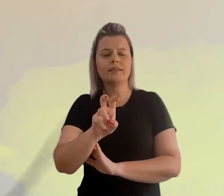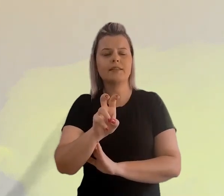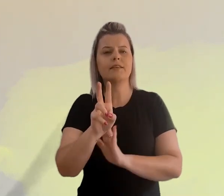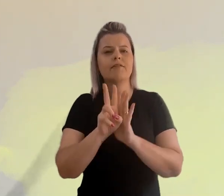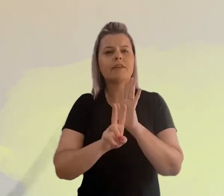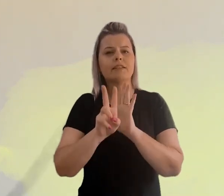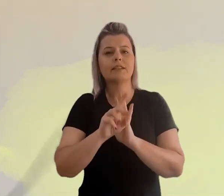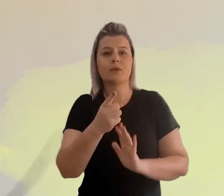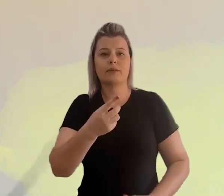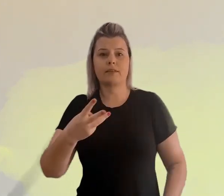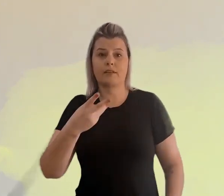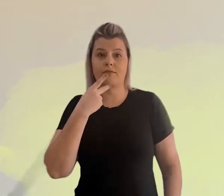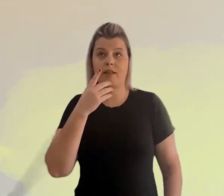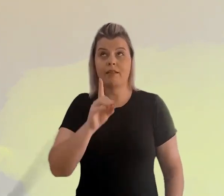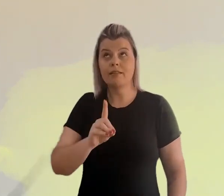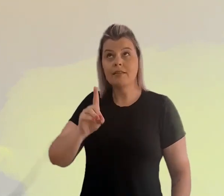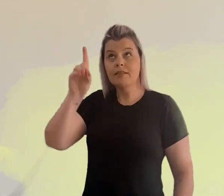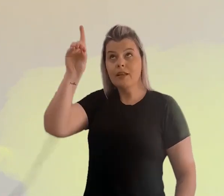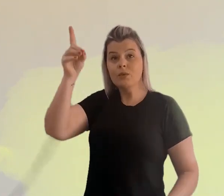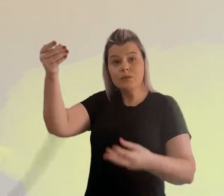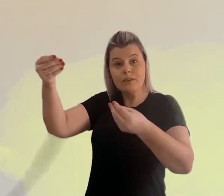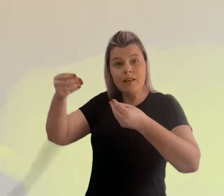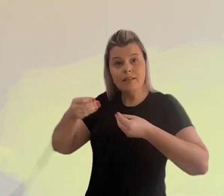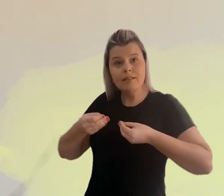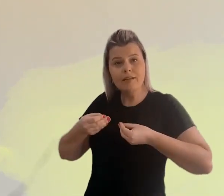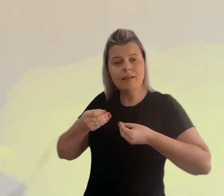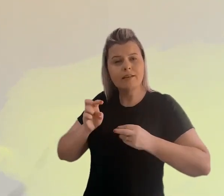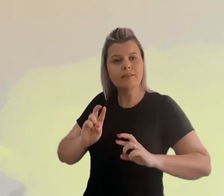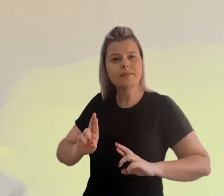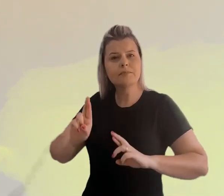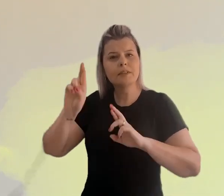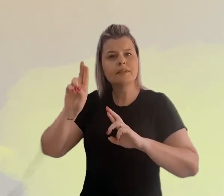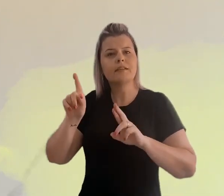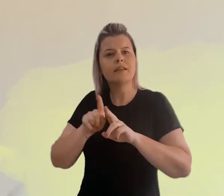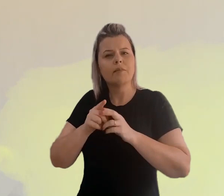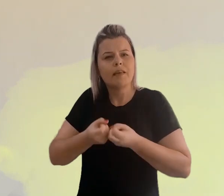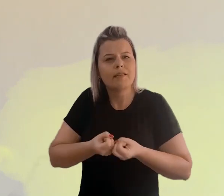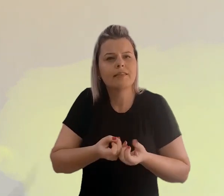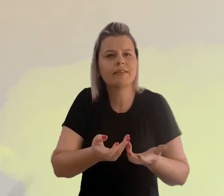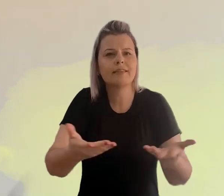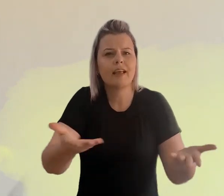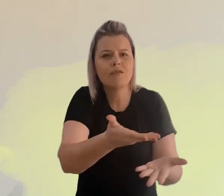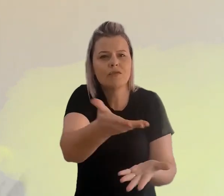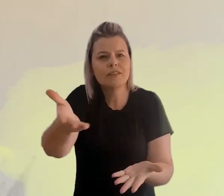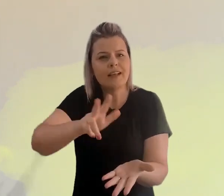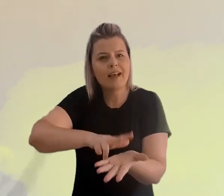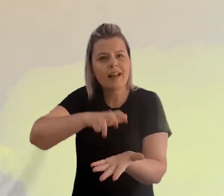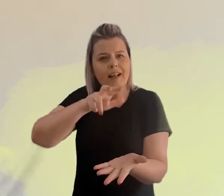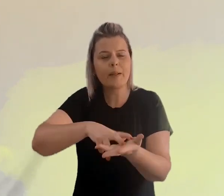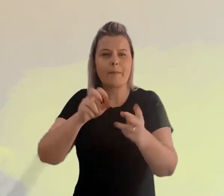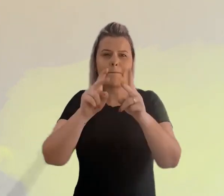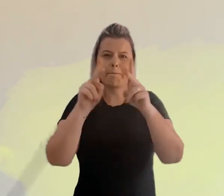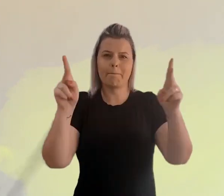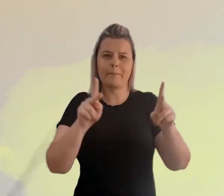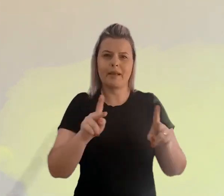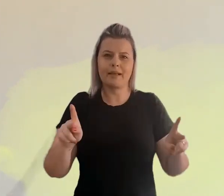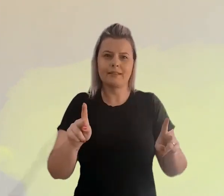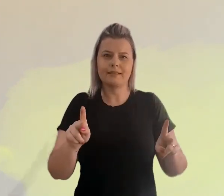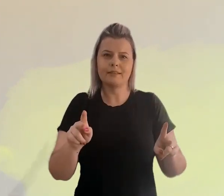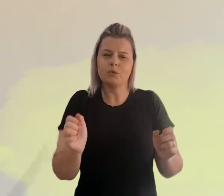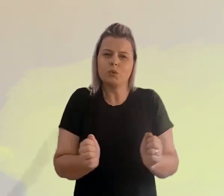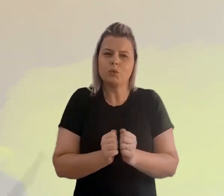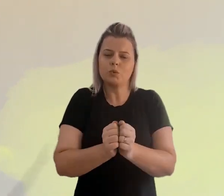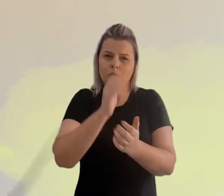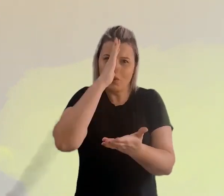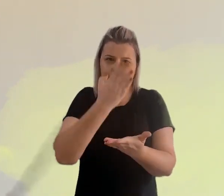15, versículo 13. Que Deus, que nos dá esta esperança, encha vocês de alegria e de paz,